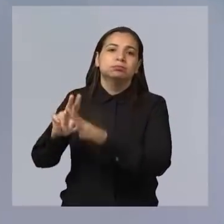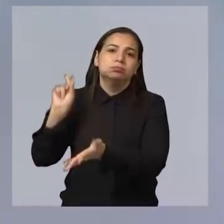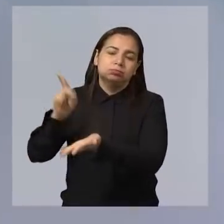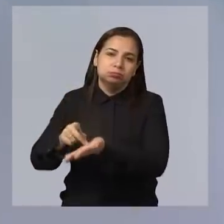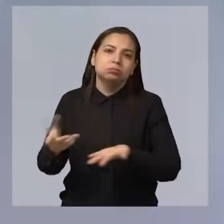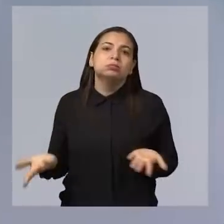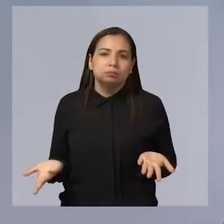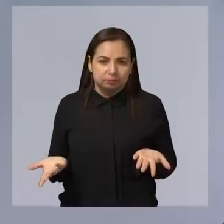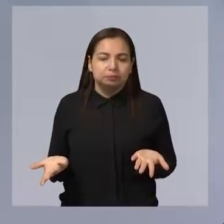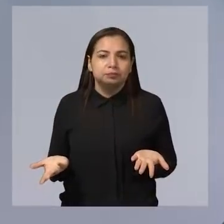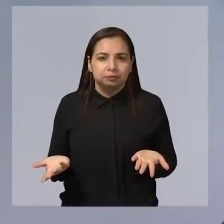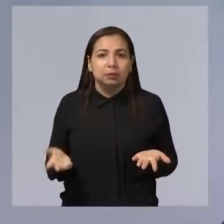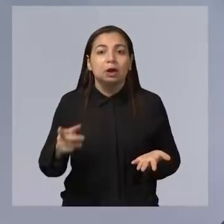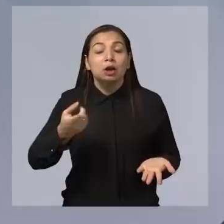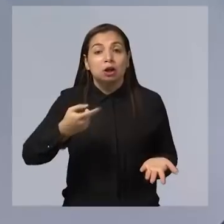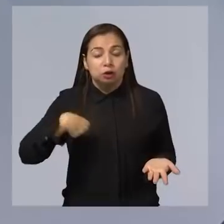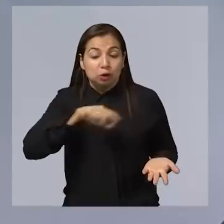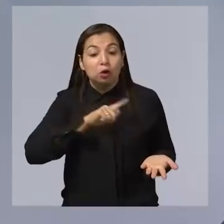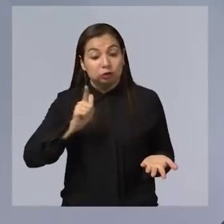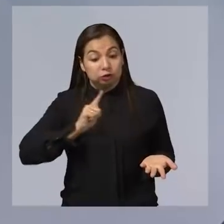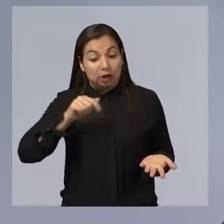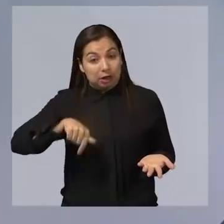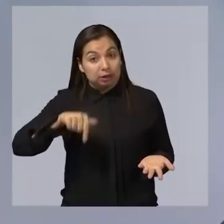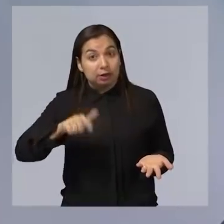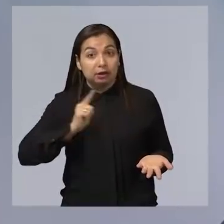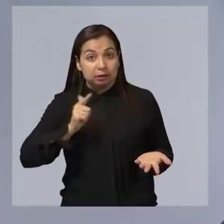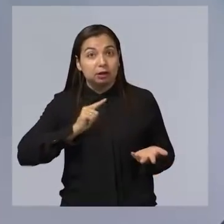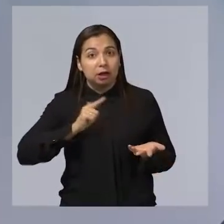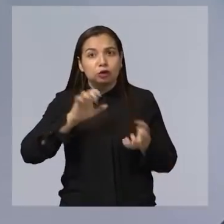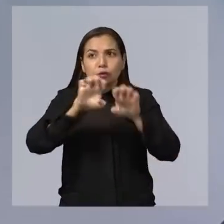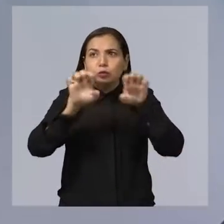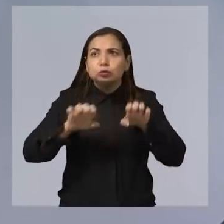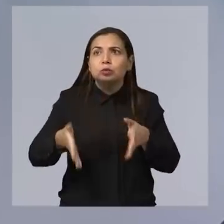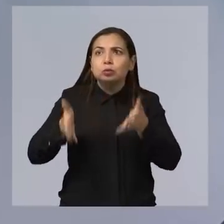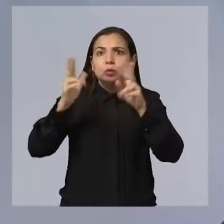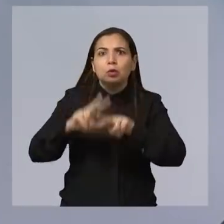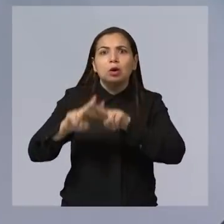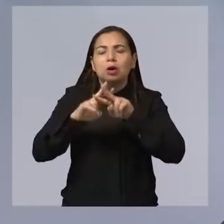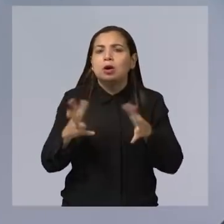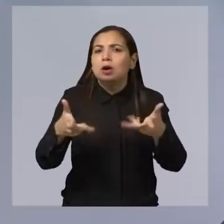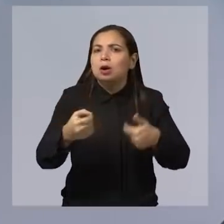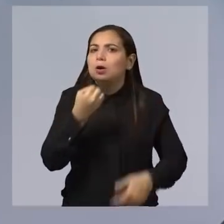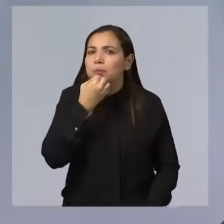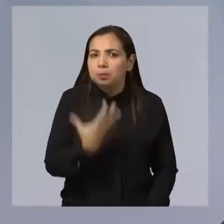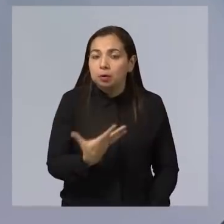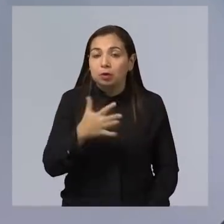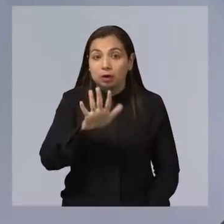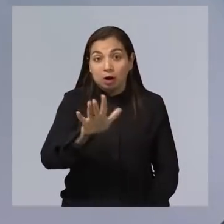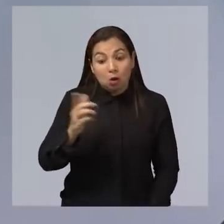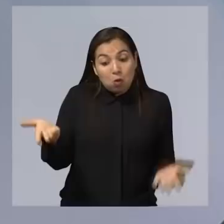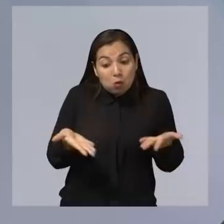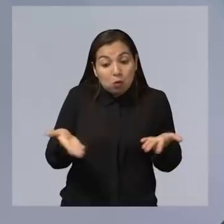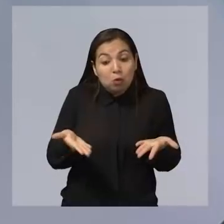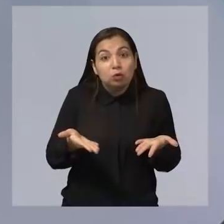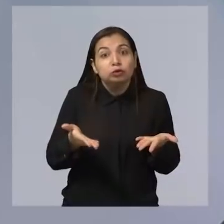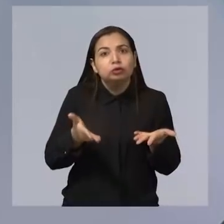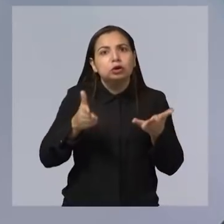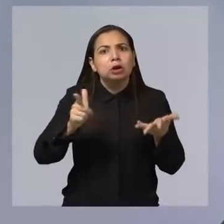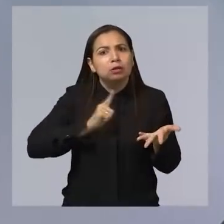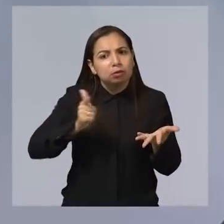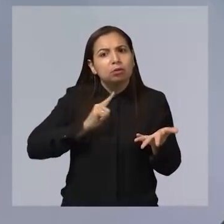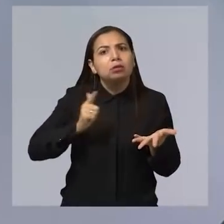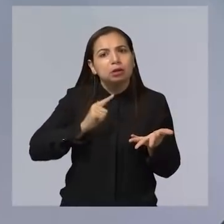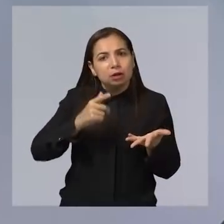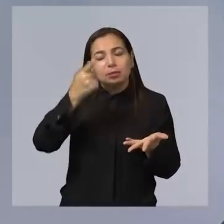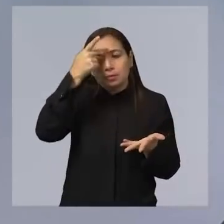Por exemplo, eu tenho uma estrutura maior aqui. Hoje, e como eu consegui fazer no Rio Grande do Norte, concentrar mais gente